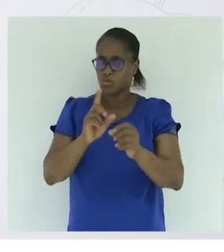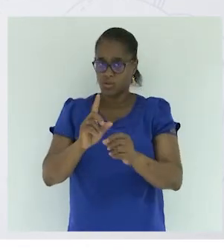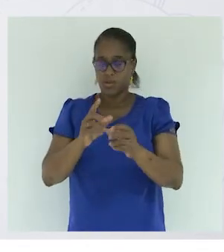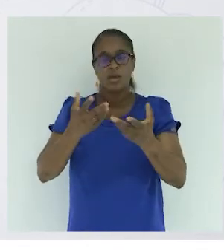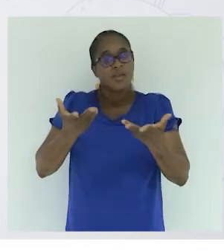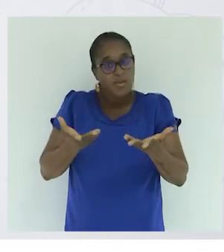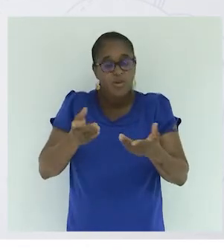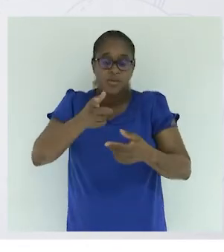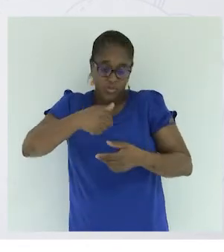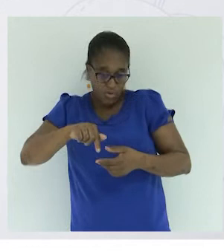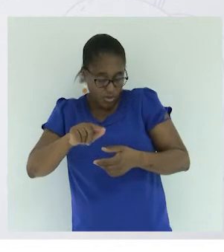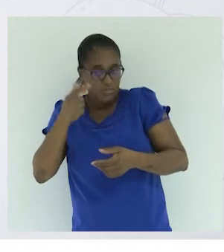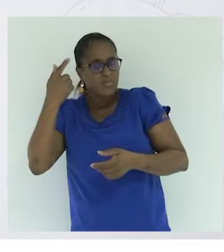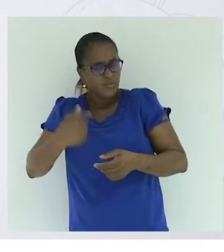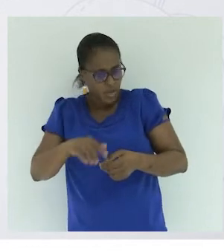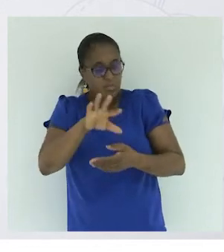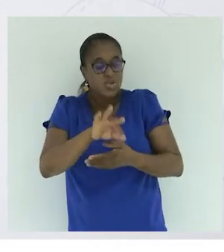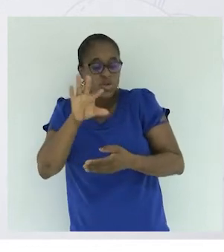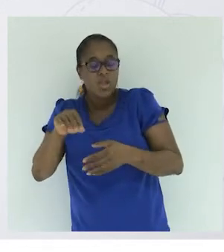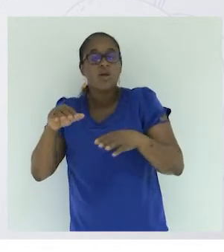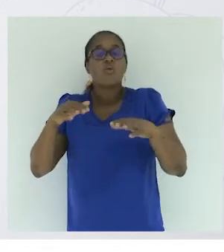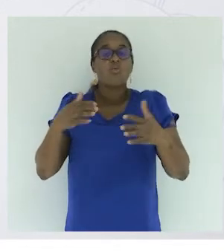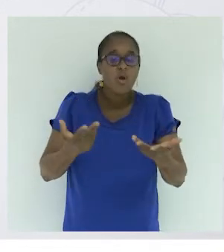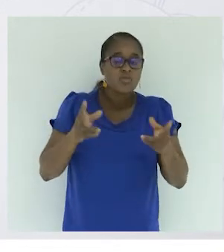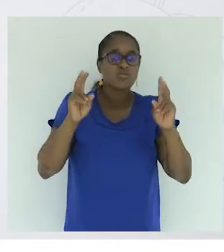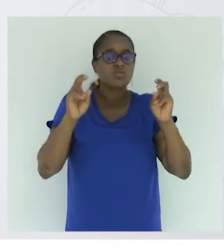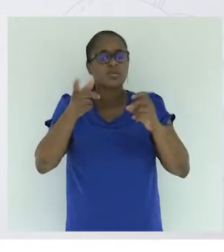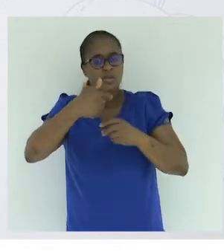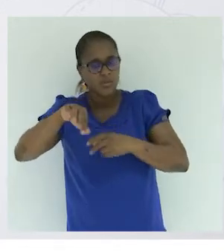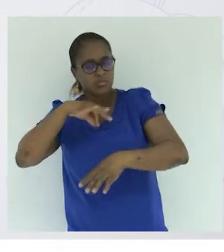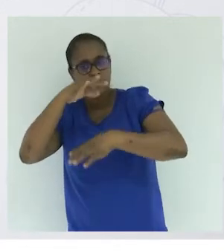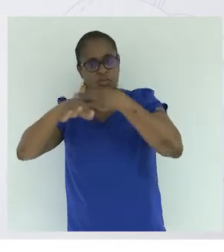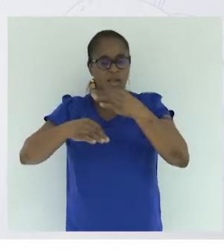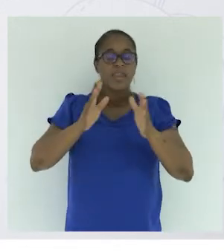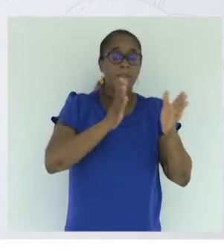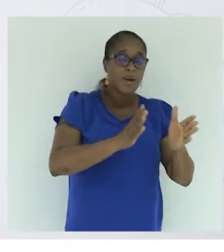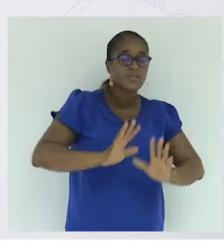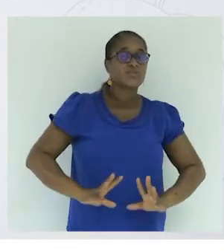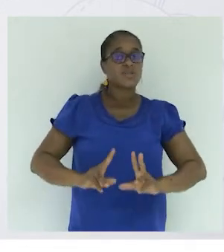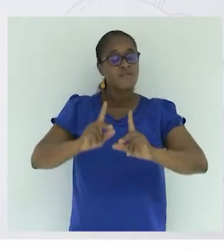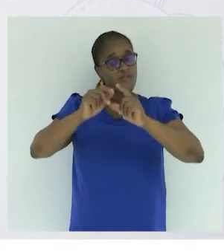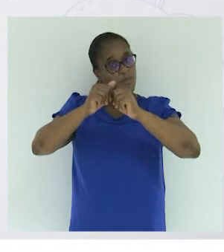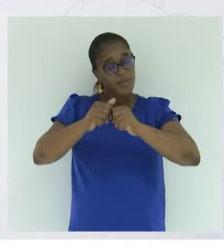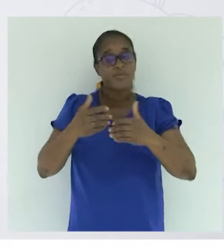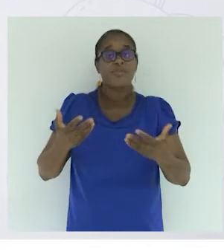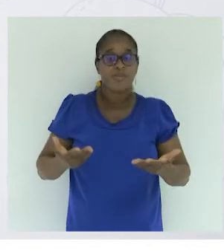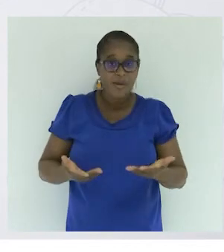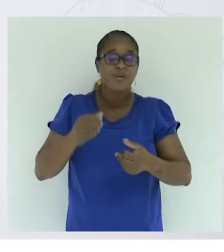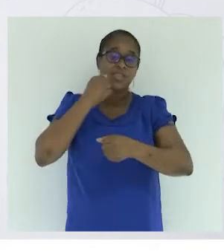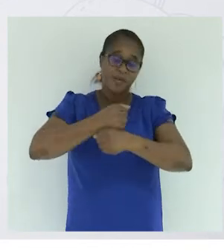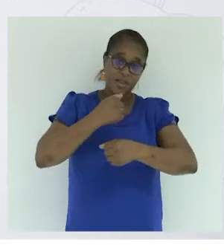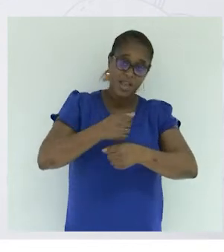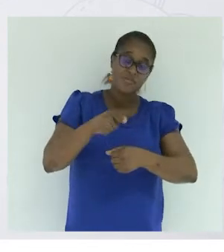Então, nós devemos escolher quais são os aspectos que vamos abordar e na parte do desenvolvimento, então,